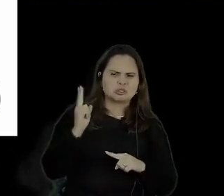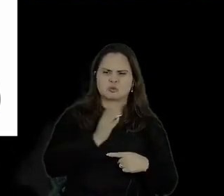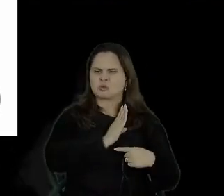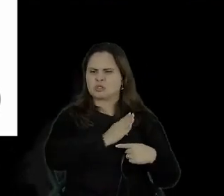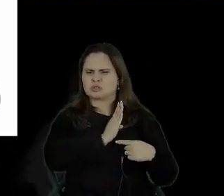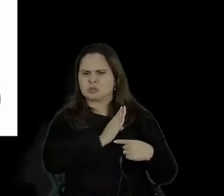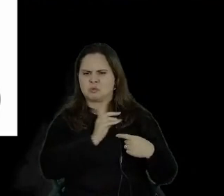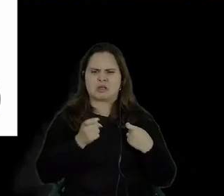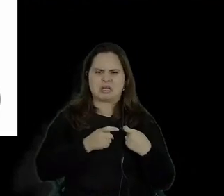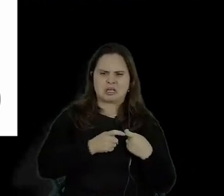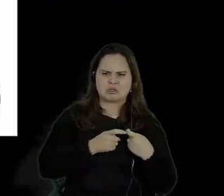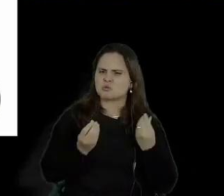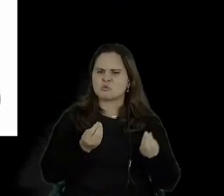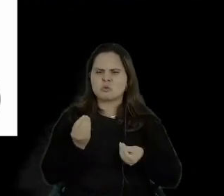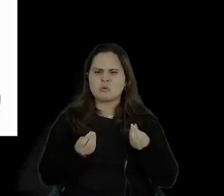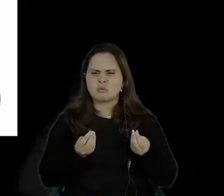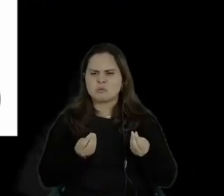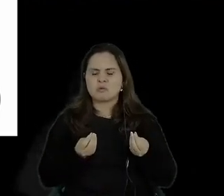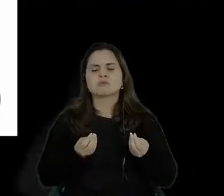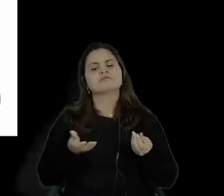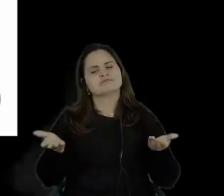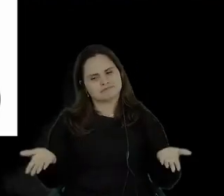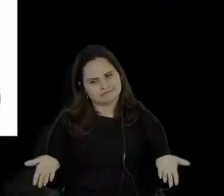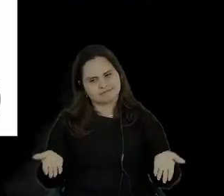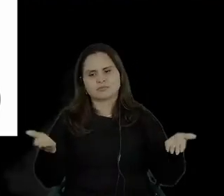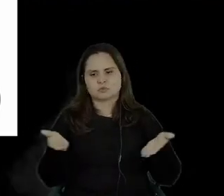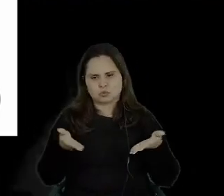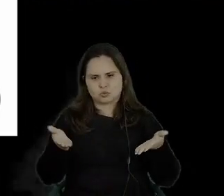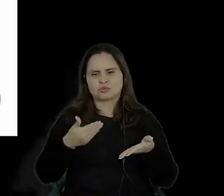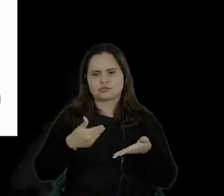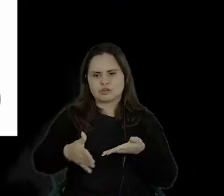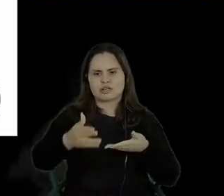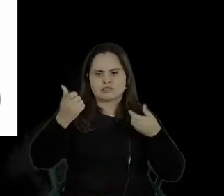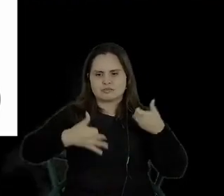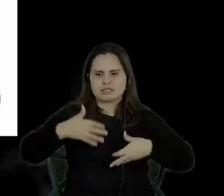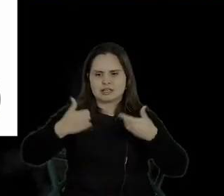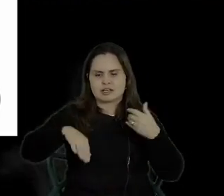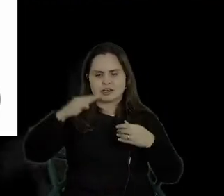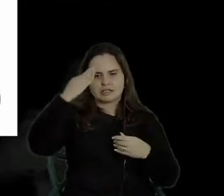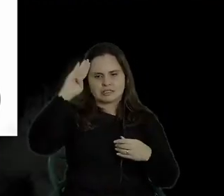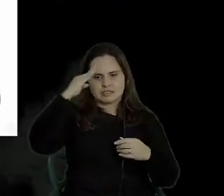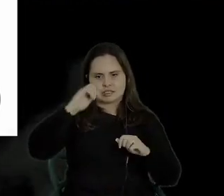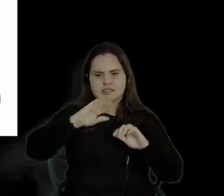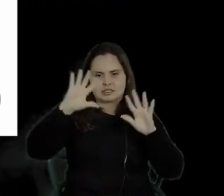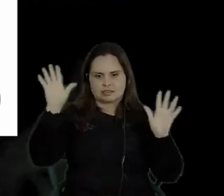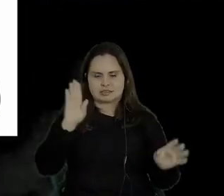É isso que eu espero que a gente consiga sair daqui entendendo. Pode passar, por favor?